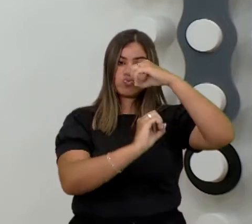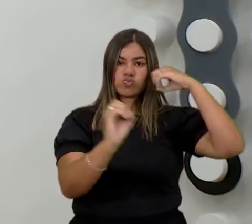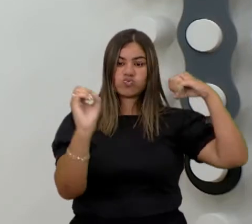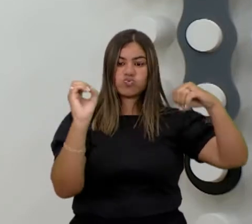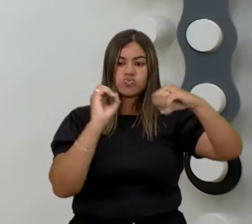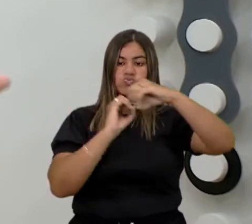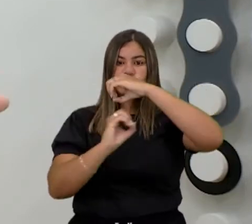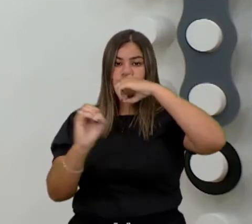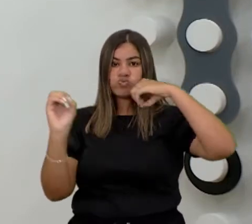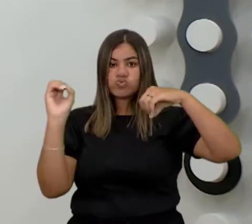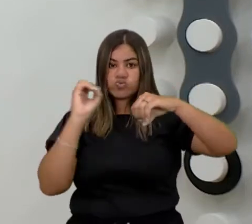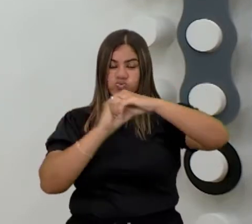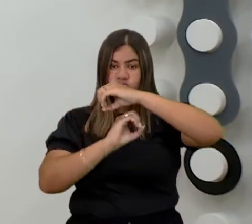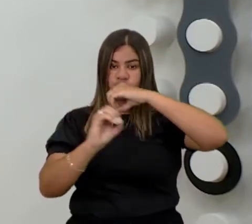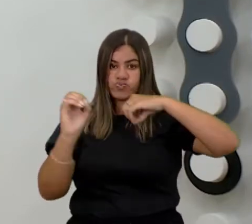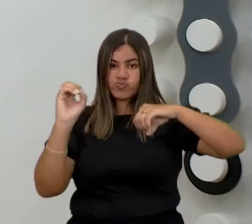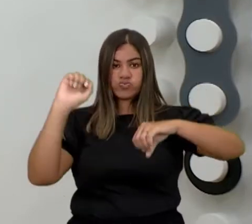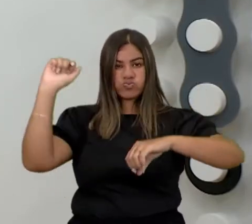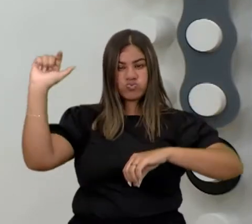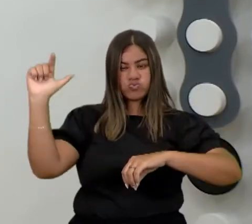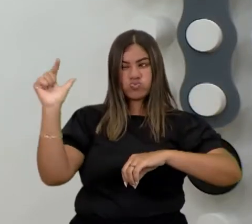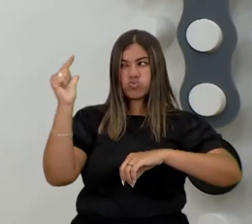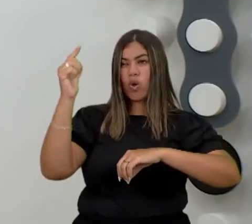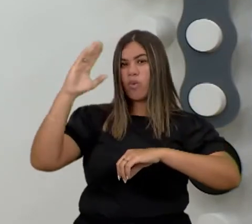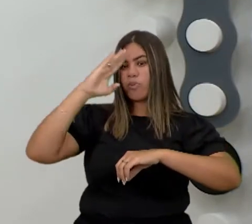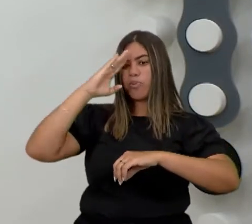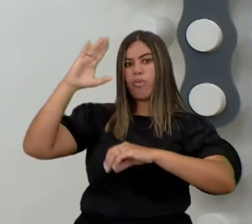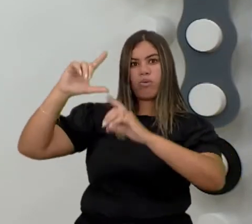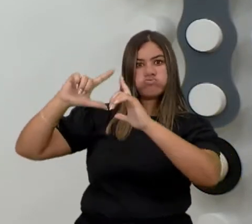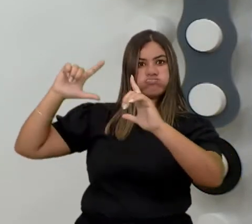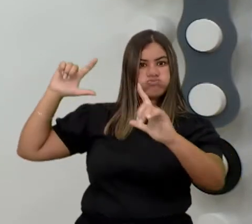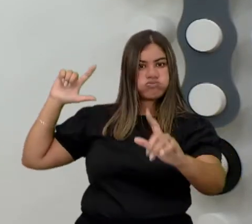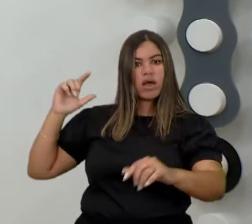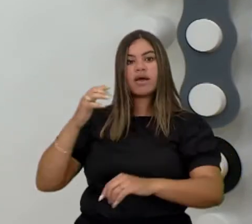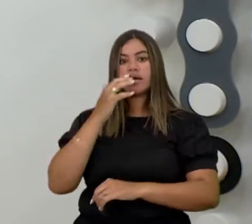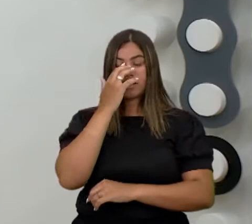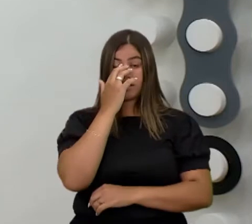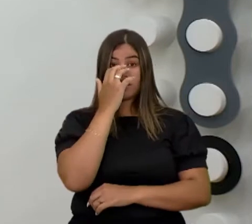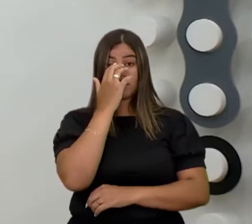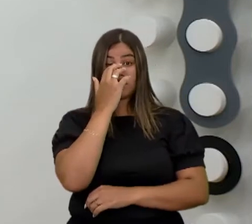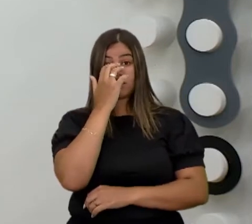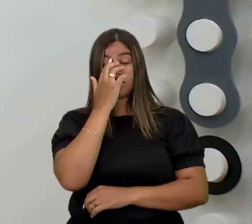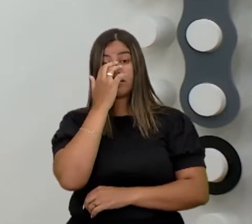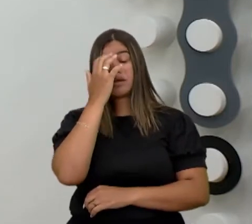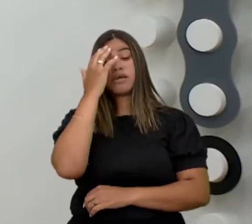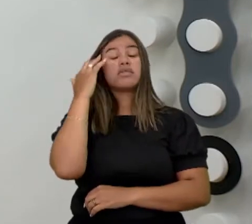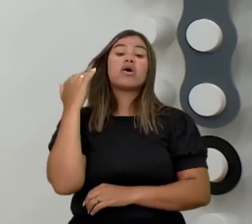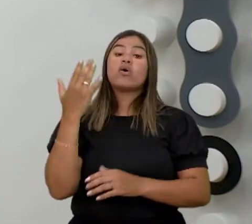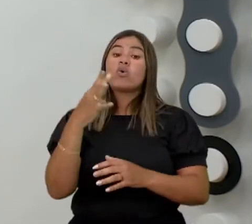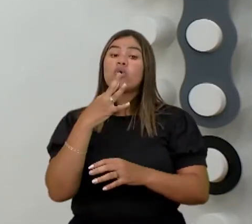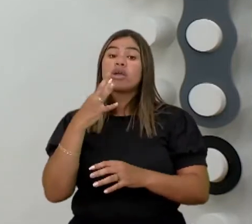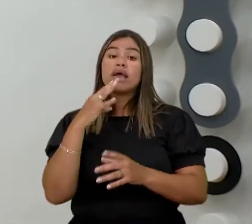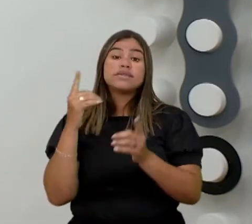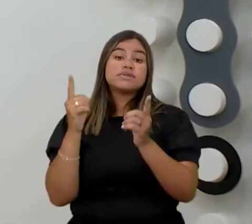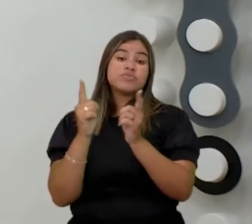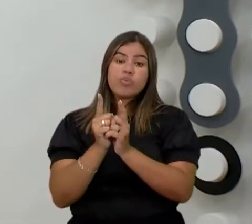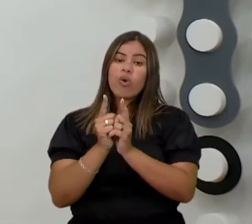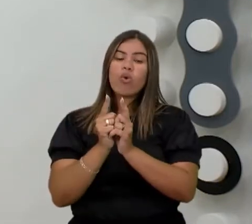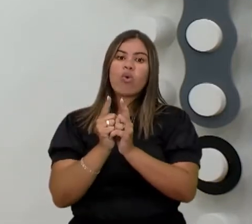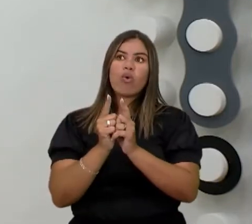a maior estrela do nosso sistema, a gente sabe que a gente conhece já do nosso sistema uma pequena parte. Nós não temos